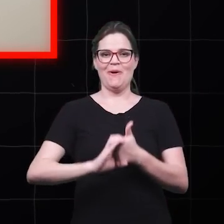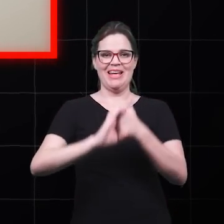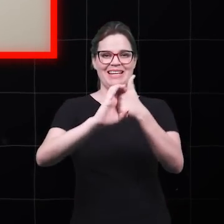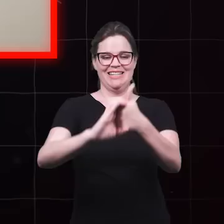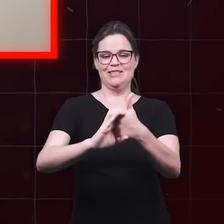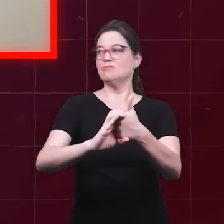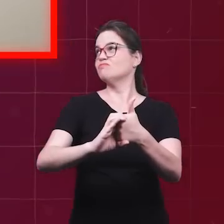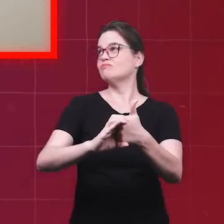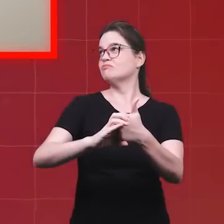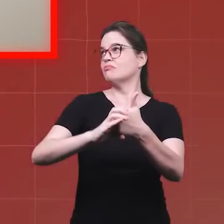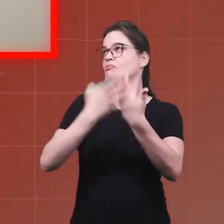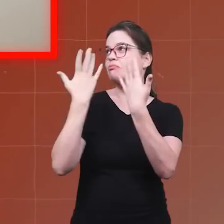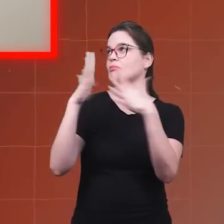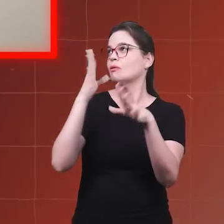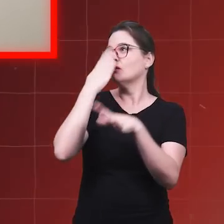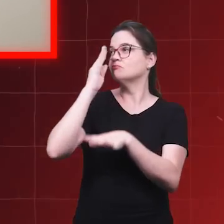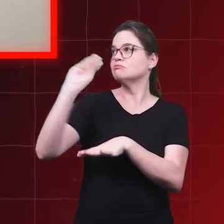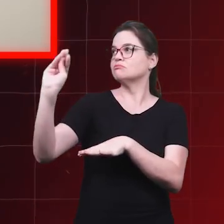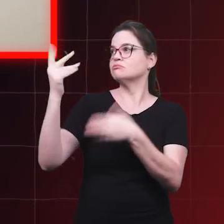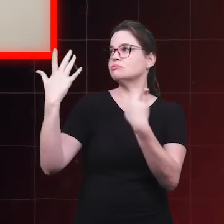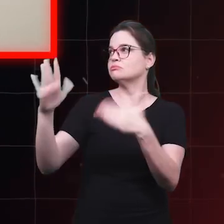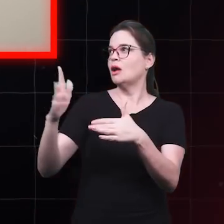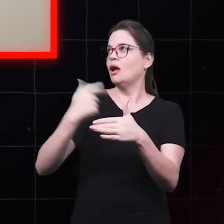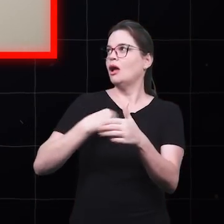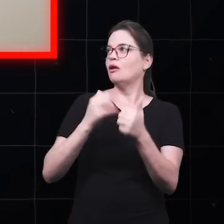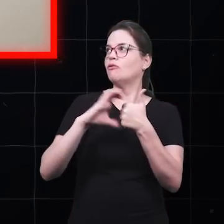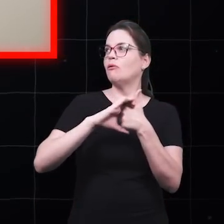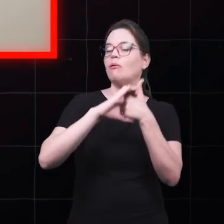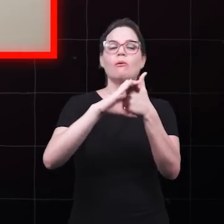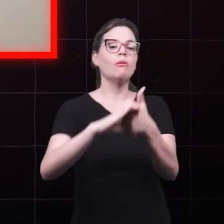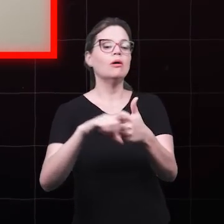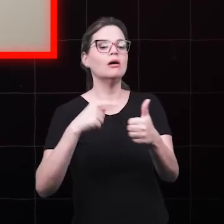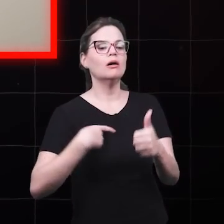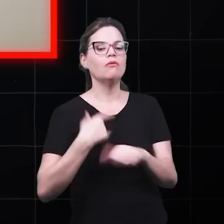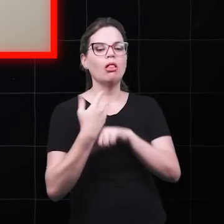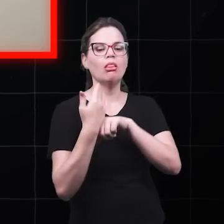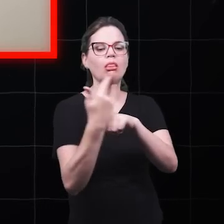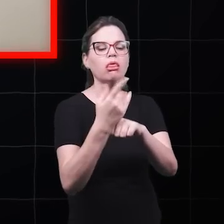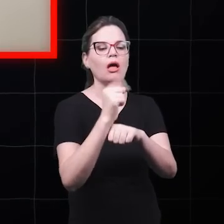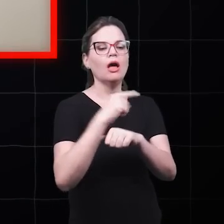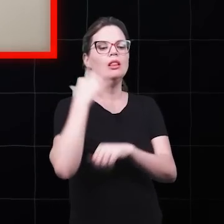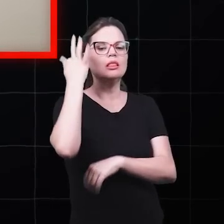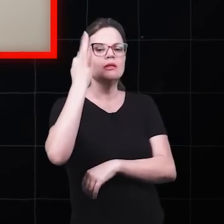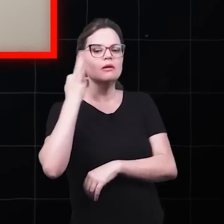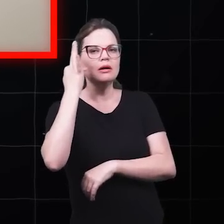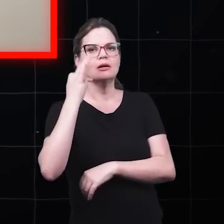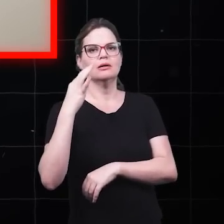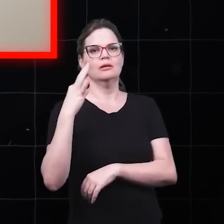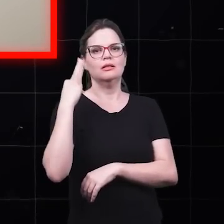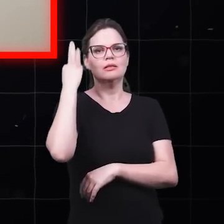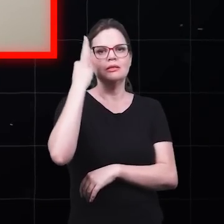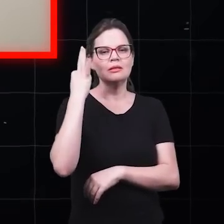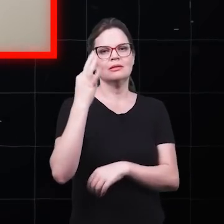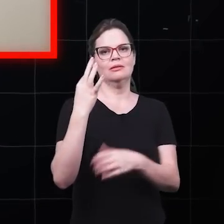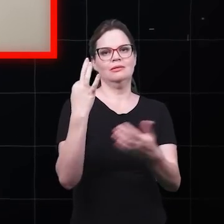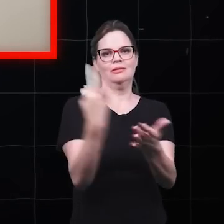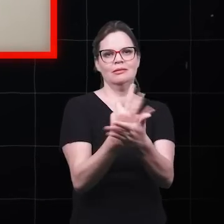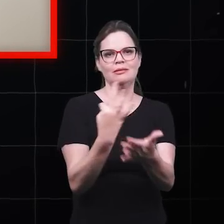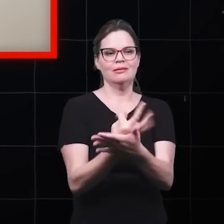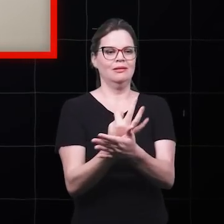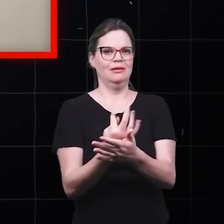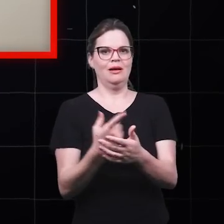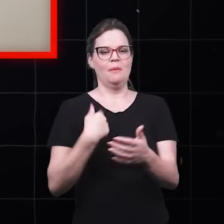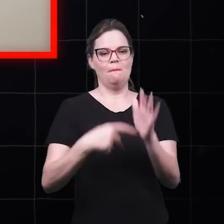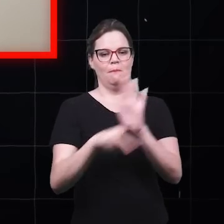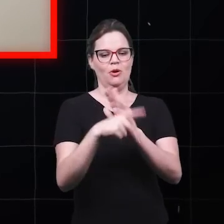Espírito Santo para ser guiado pela teologia, pela filosofia, por aquilo que é racional. Então houve esse